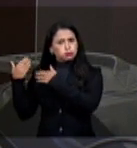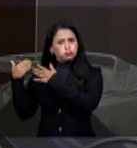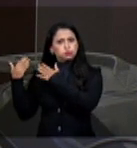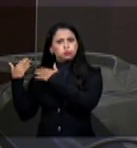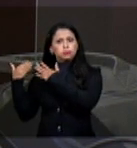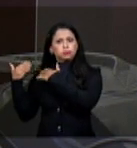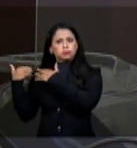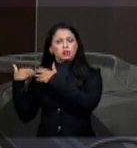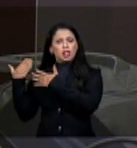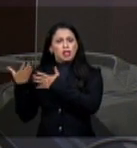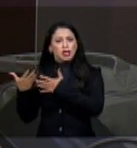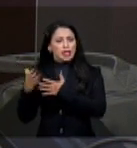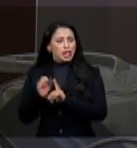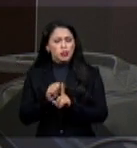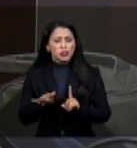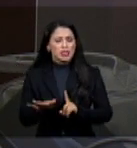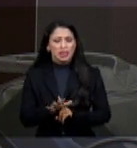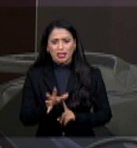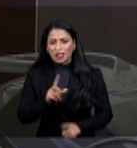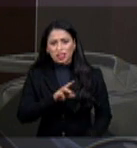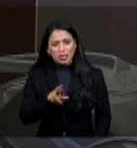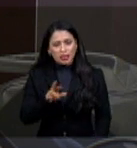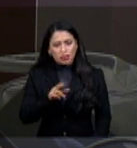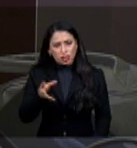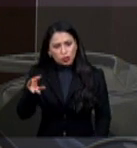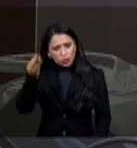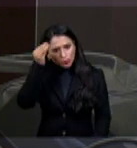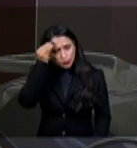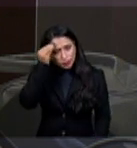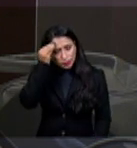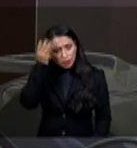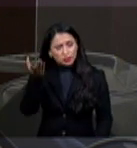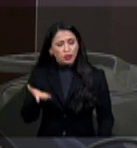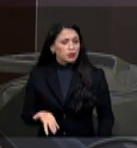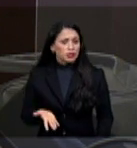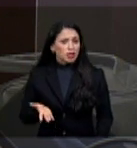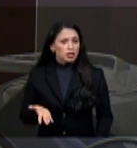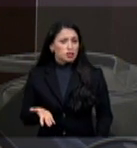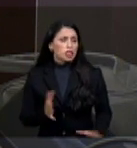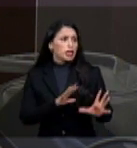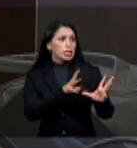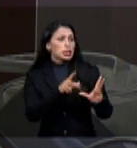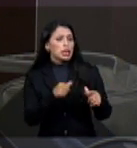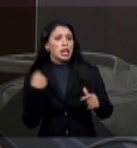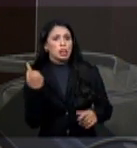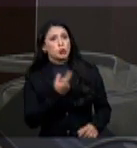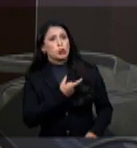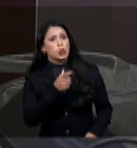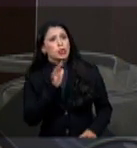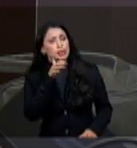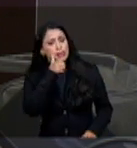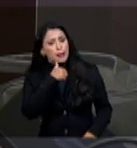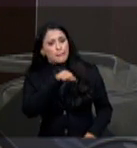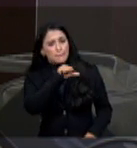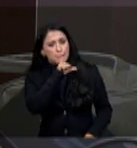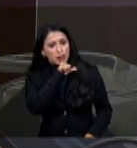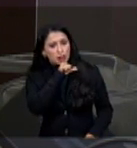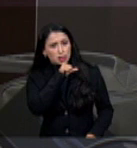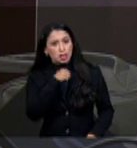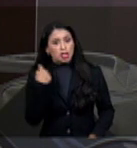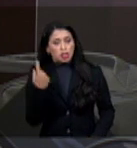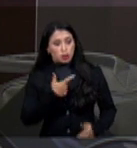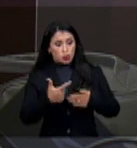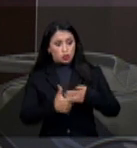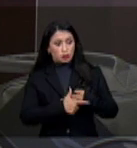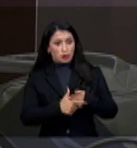da sociedade, porque não entendem a Terra como nossa mãe. Então, esse nosso papel de proteger a nossa Mãe Terra é